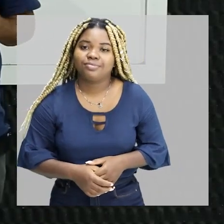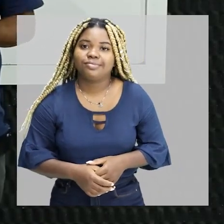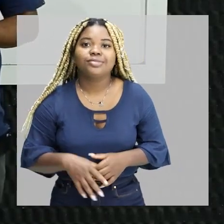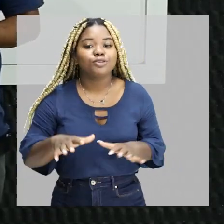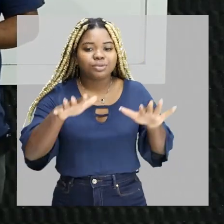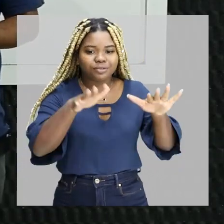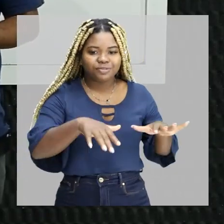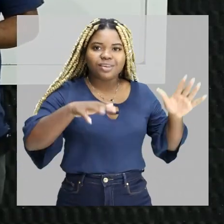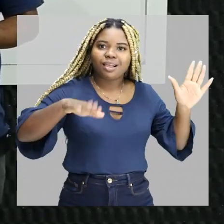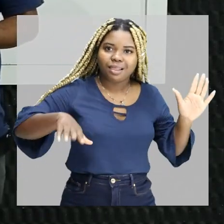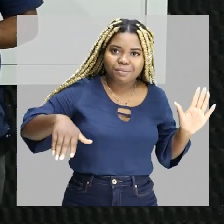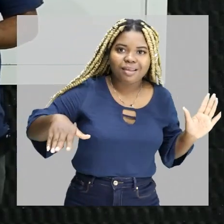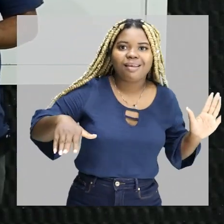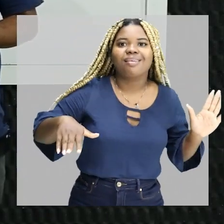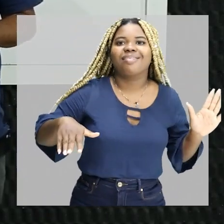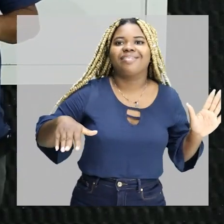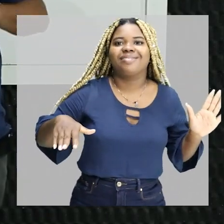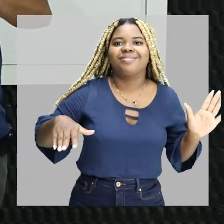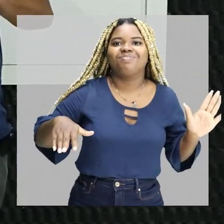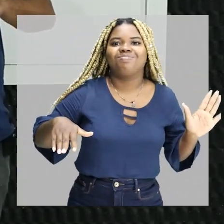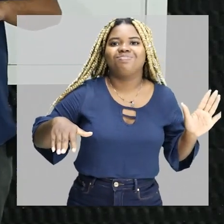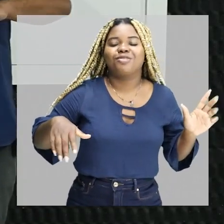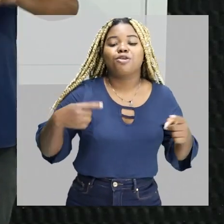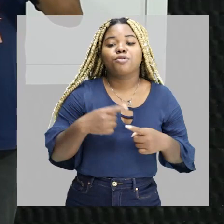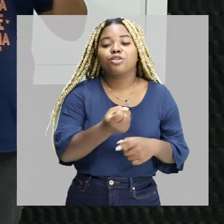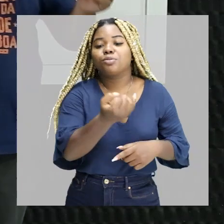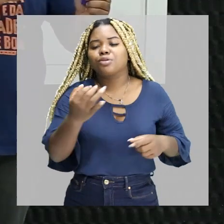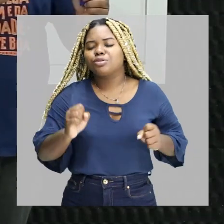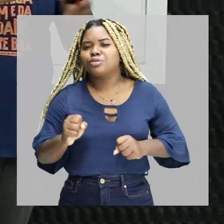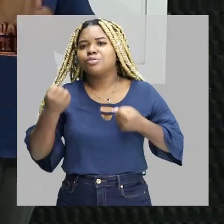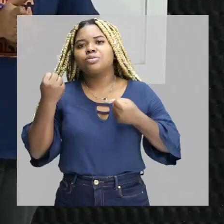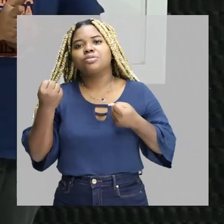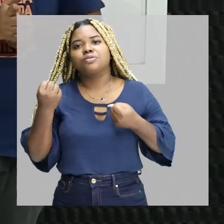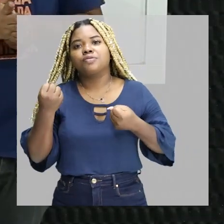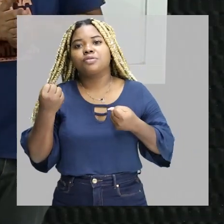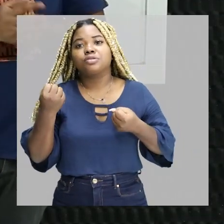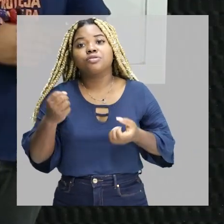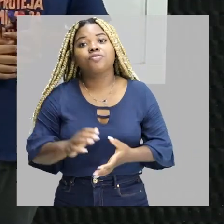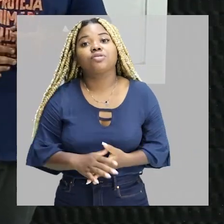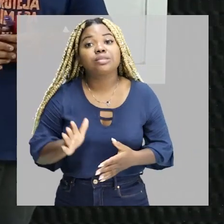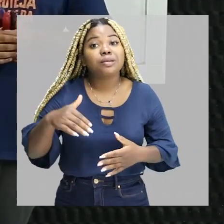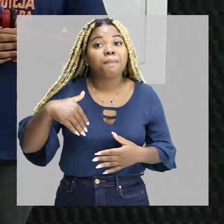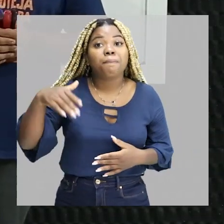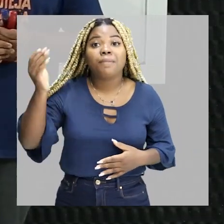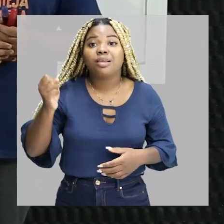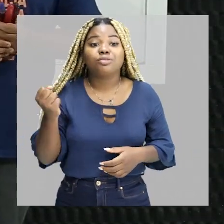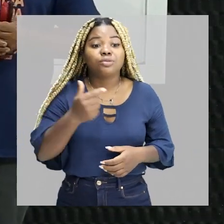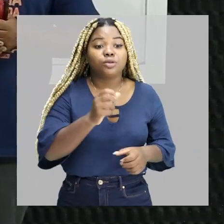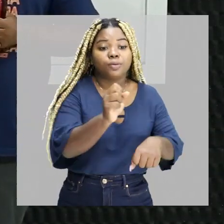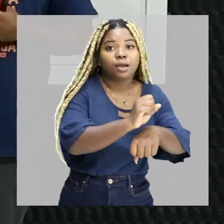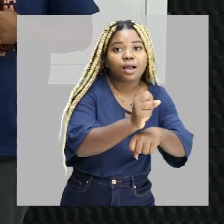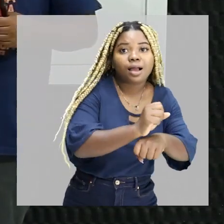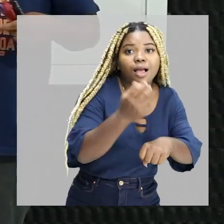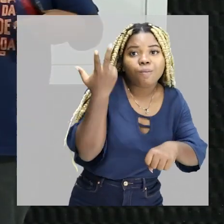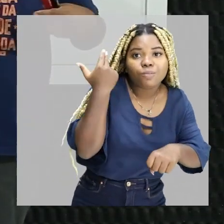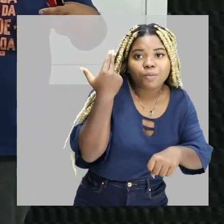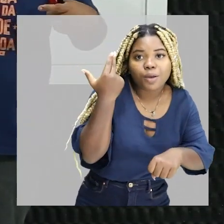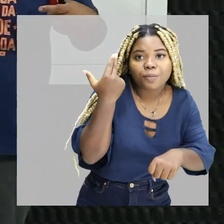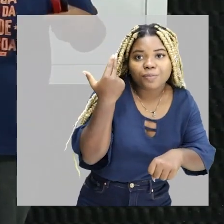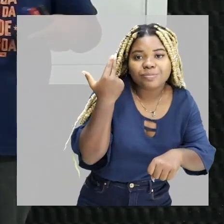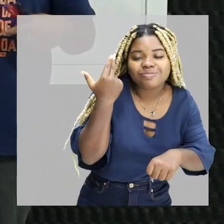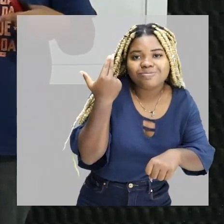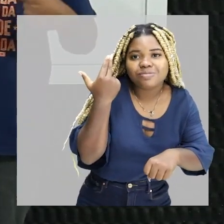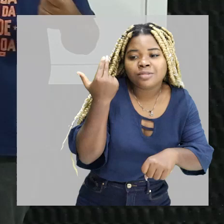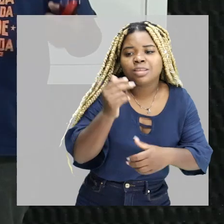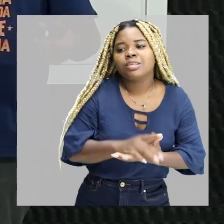tenham uma quantidade de força que talvez seja menor do que a do carro, que se concentra só em um local. Então, com essa distribuição